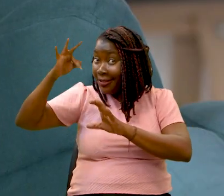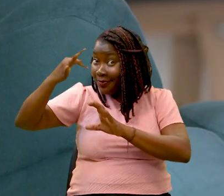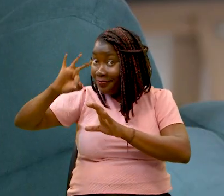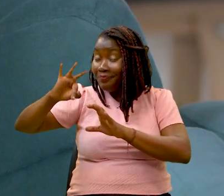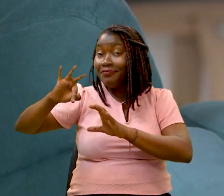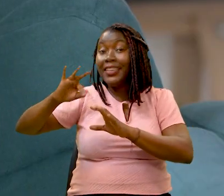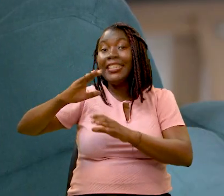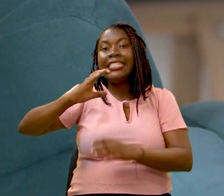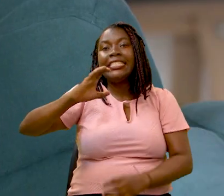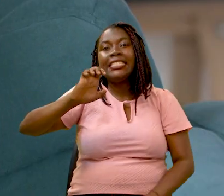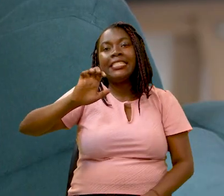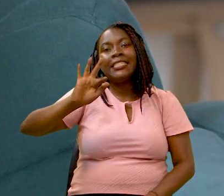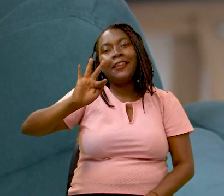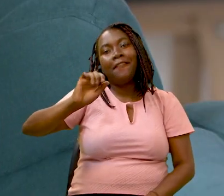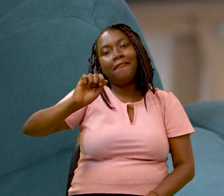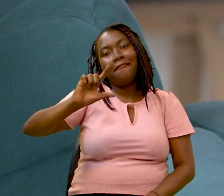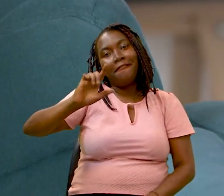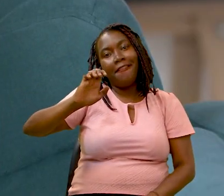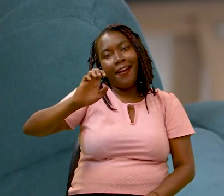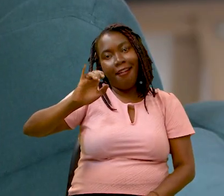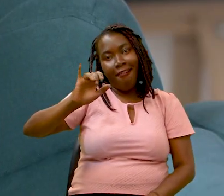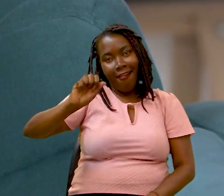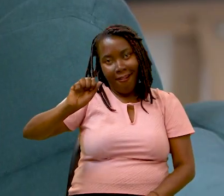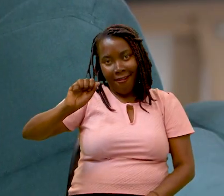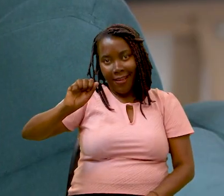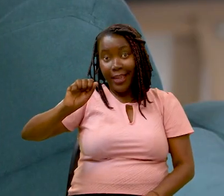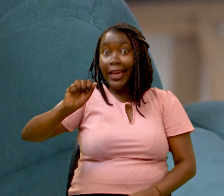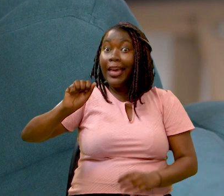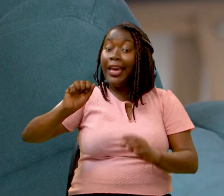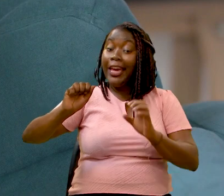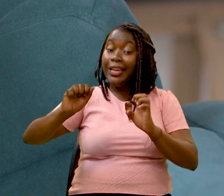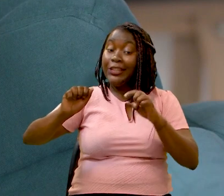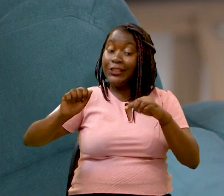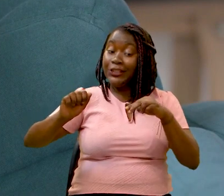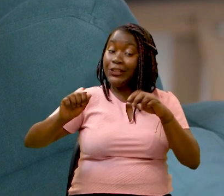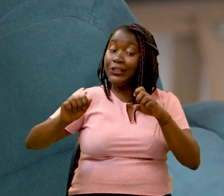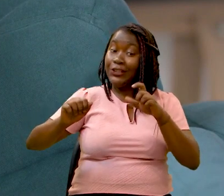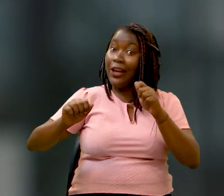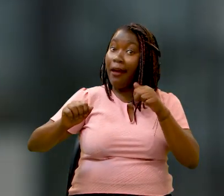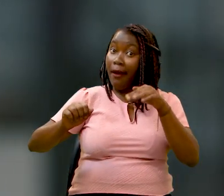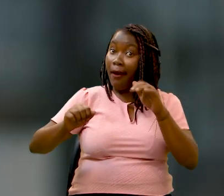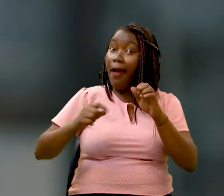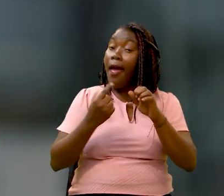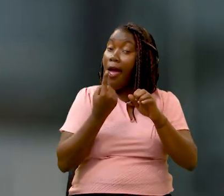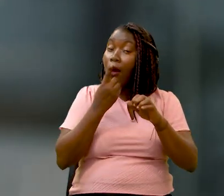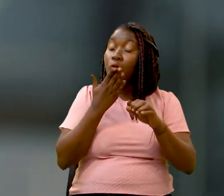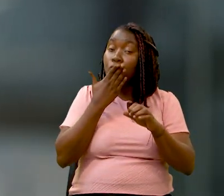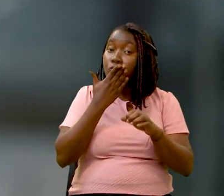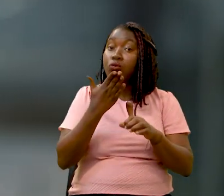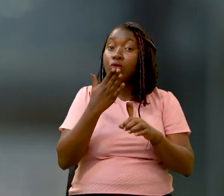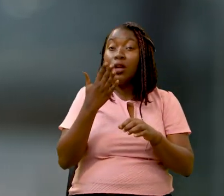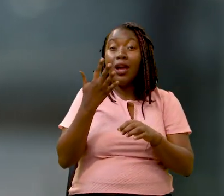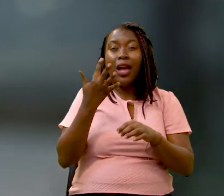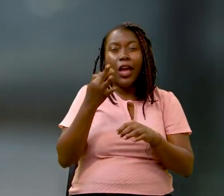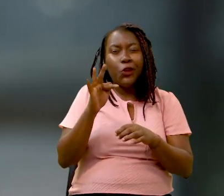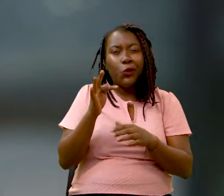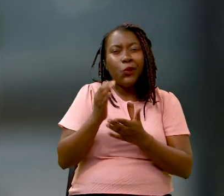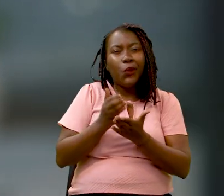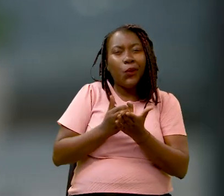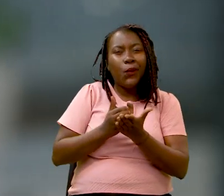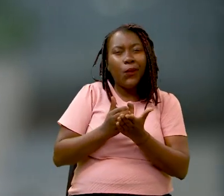conhecida como cefaleia. Enxaqueca é um tipo de cefaleia, é um tipo de dor de cabeça. É uma dor de